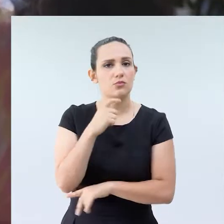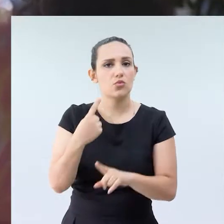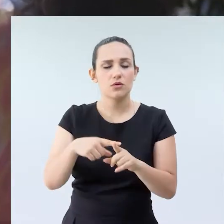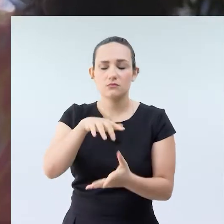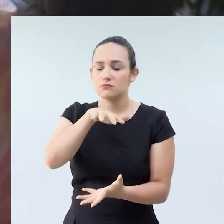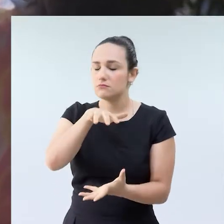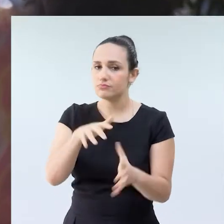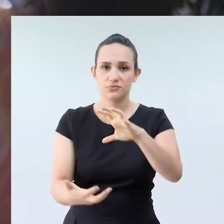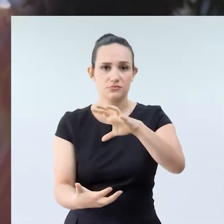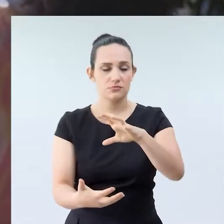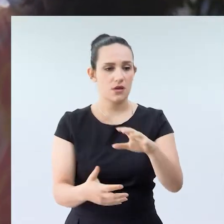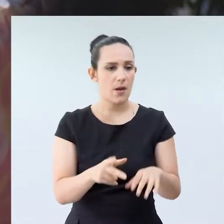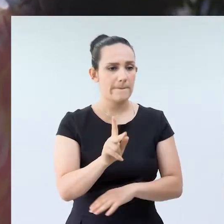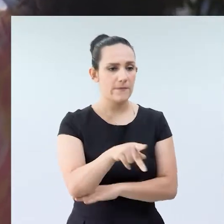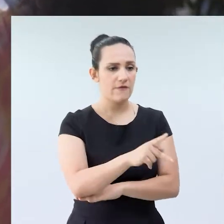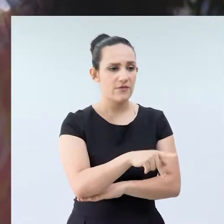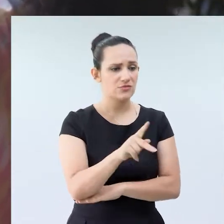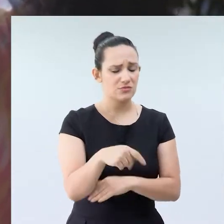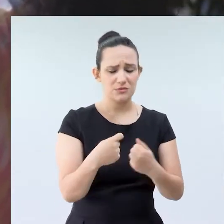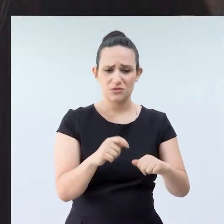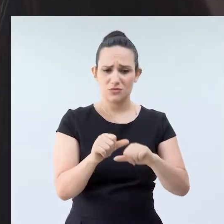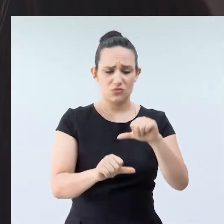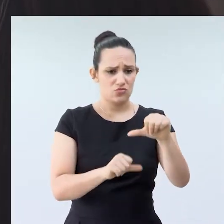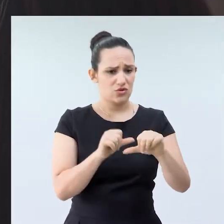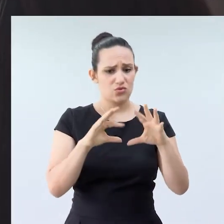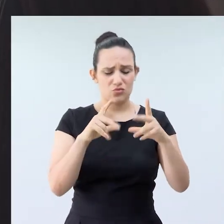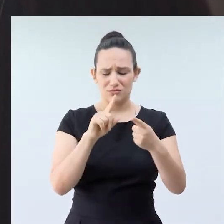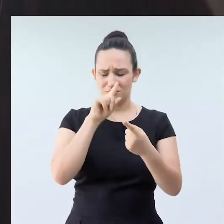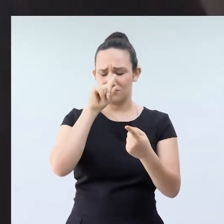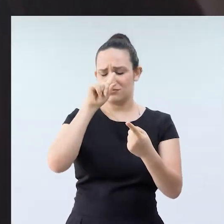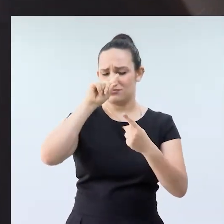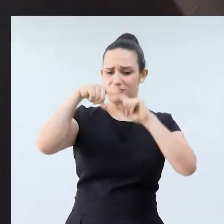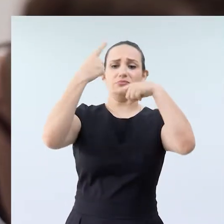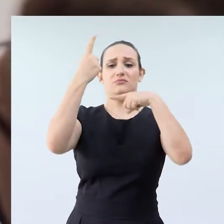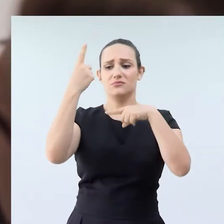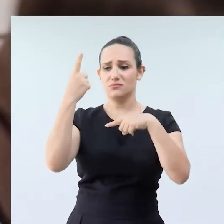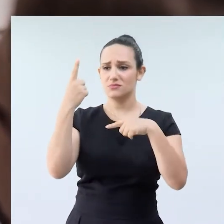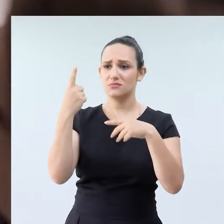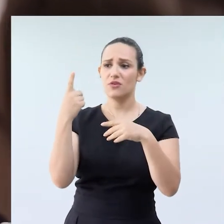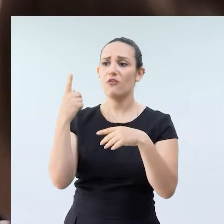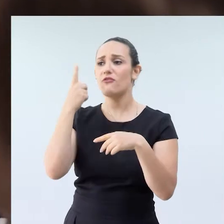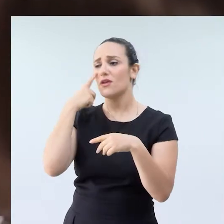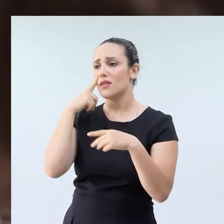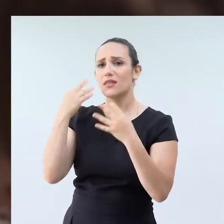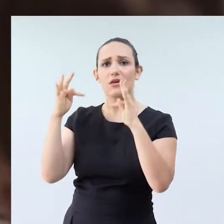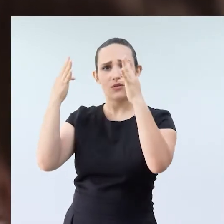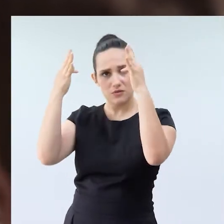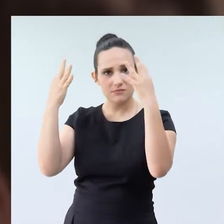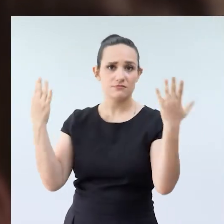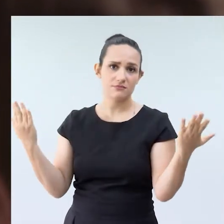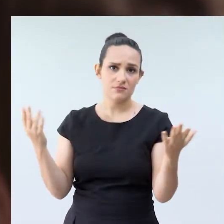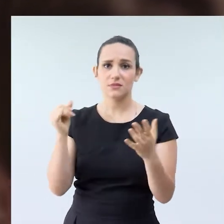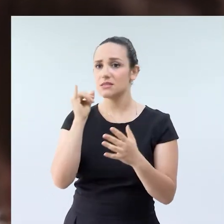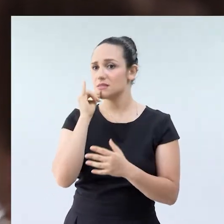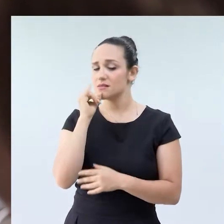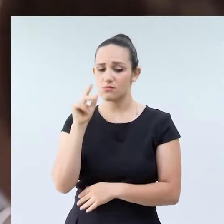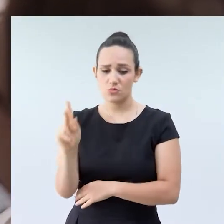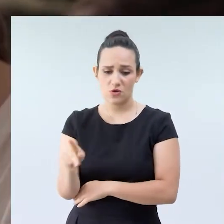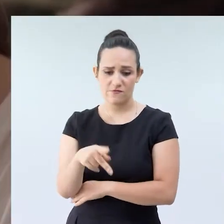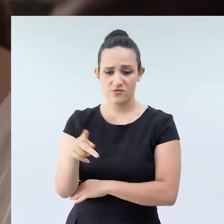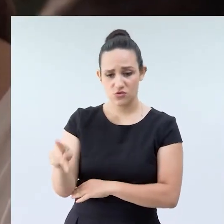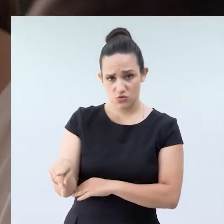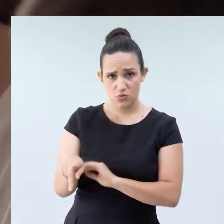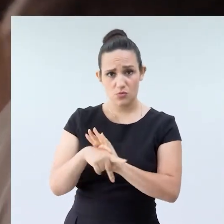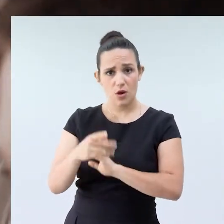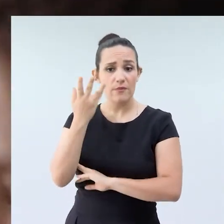outra, professores precisaram se reinventar e se desdobrar. E com os responsáveis, no caso das crianças e